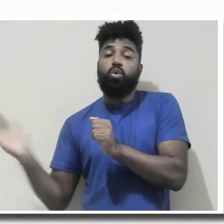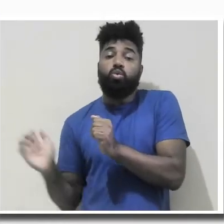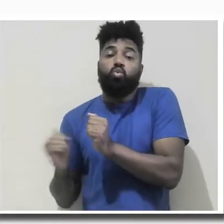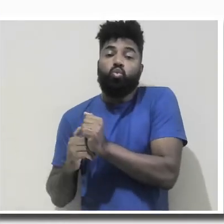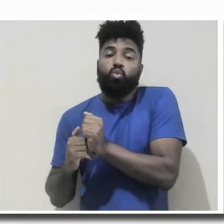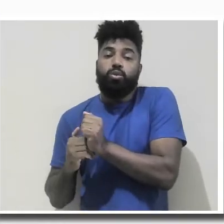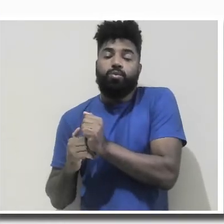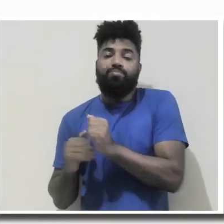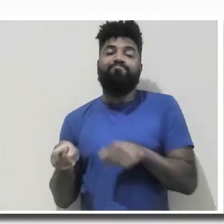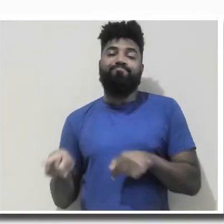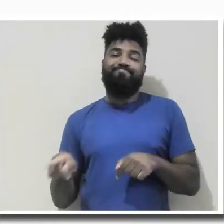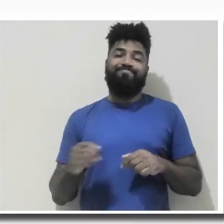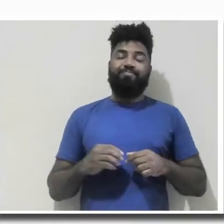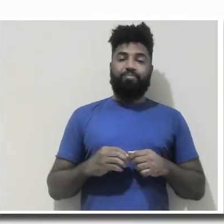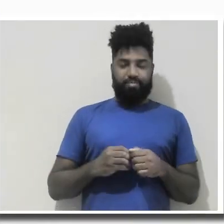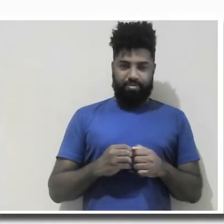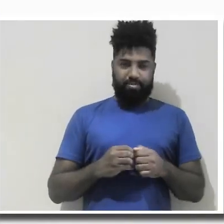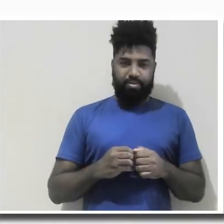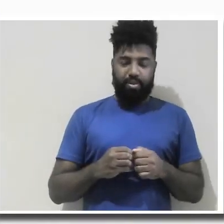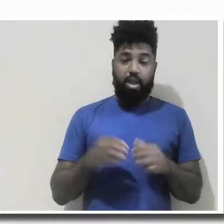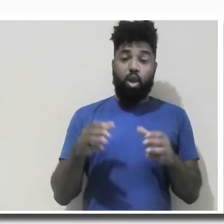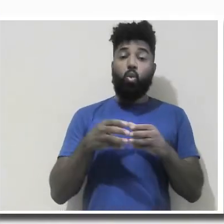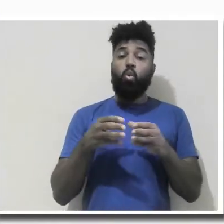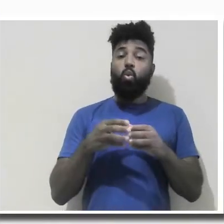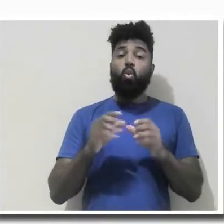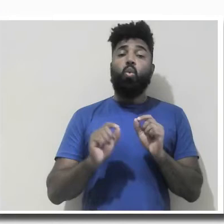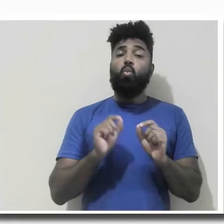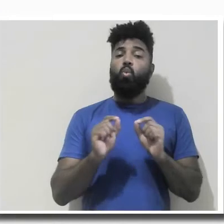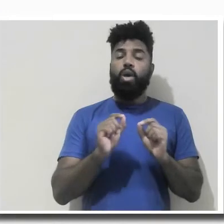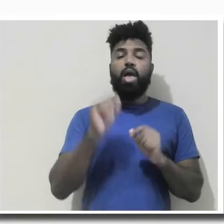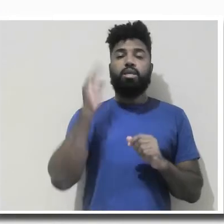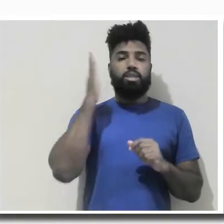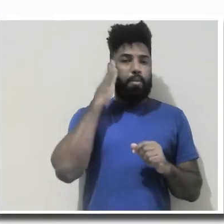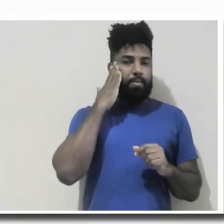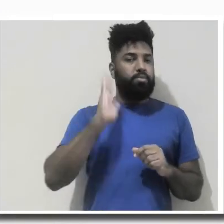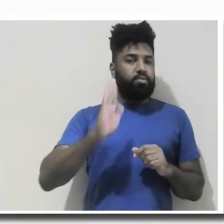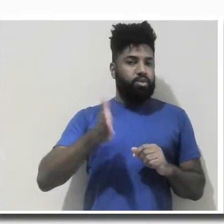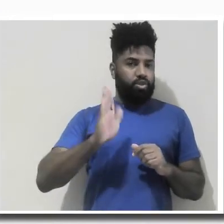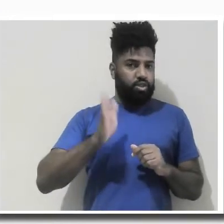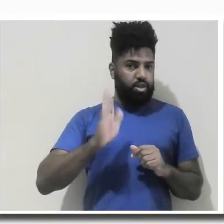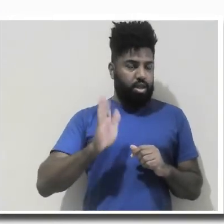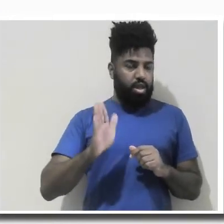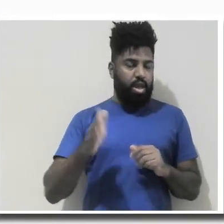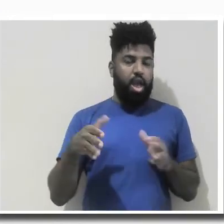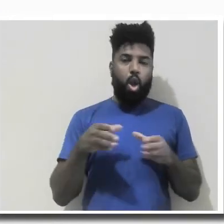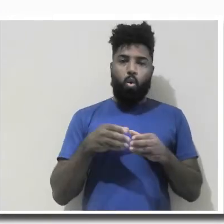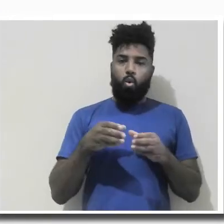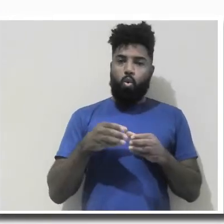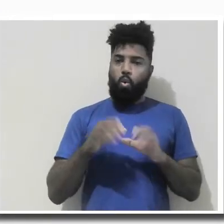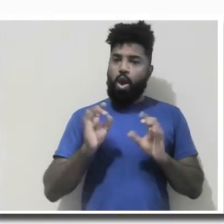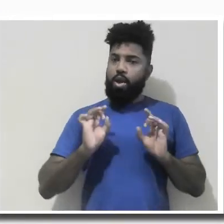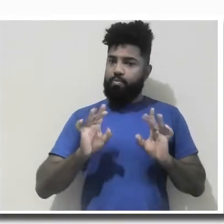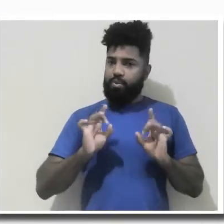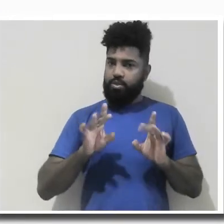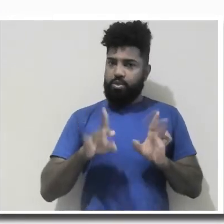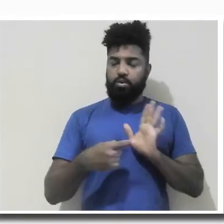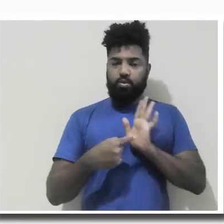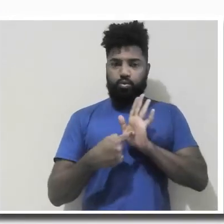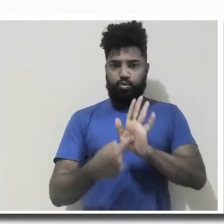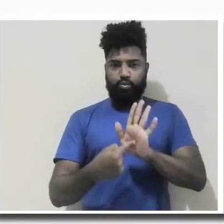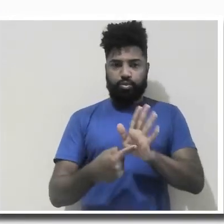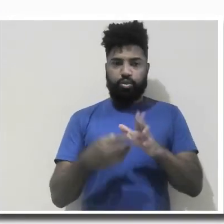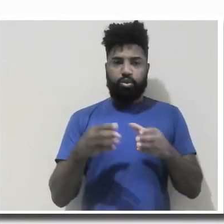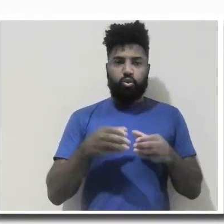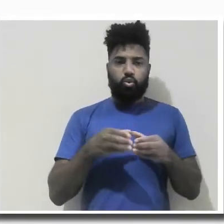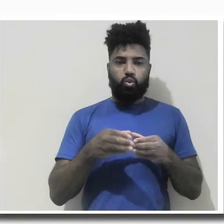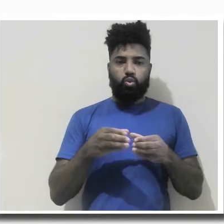os demais. Agora que já sabemos o que é um conjunto, vou colocar alguns conjuntos mais específicos.